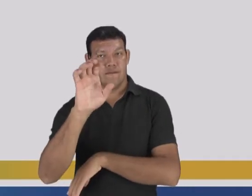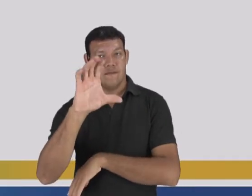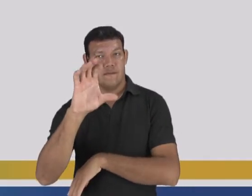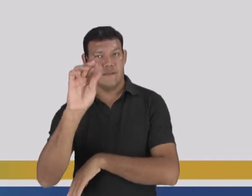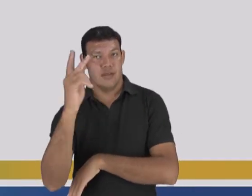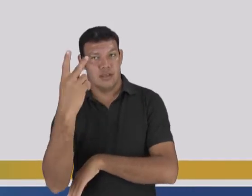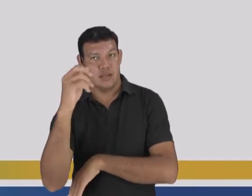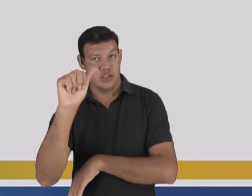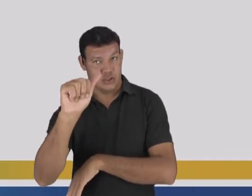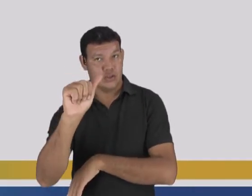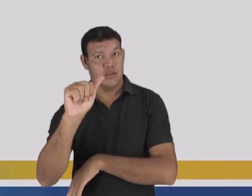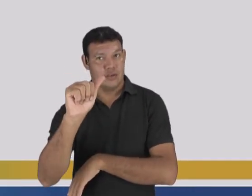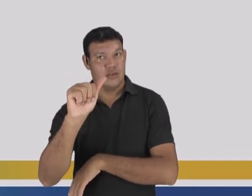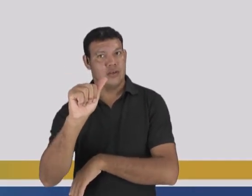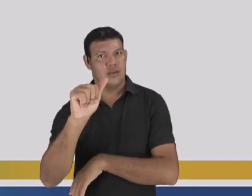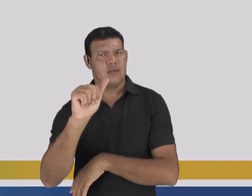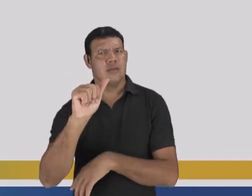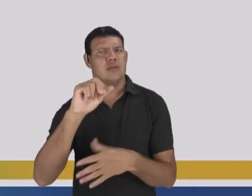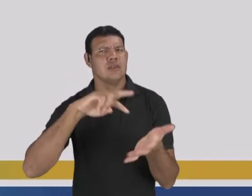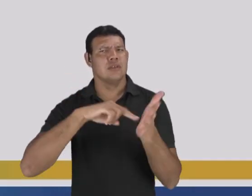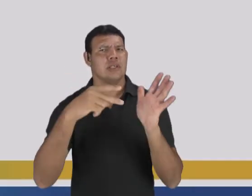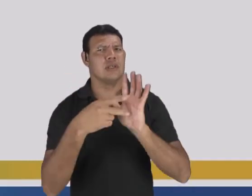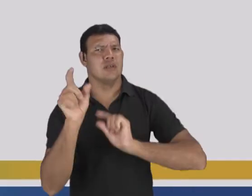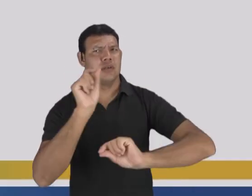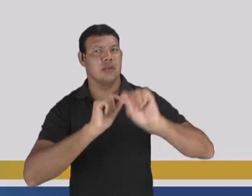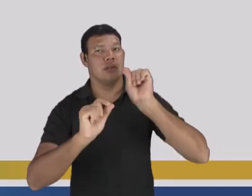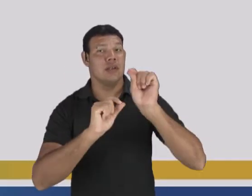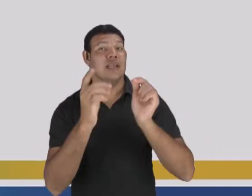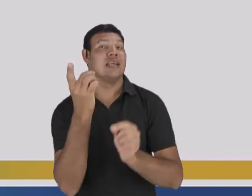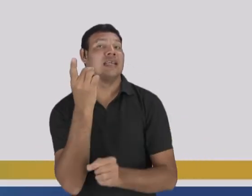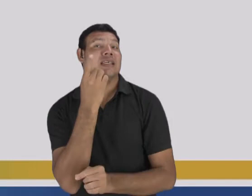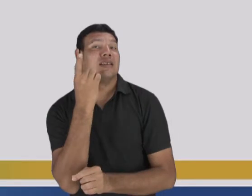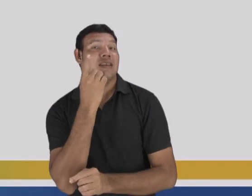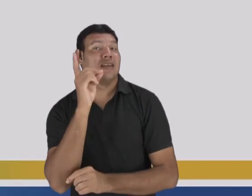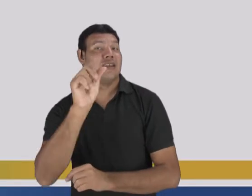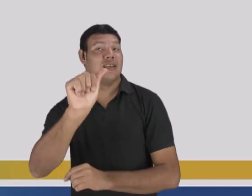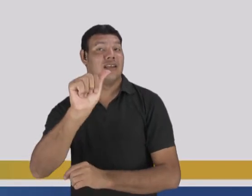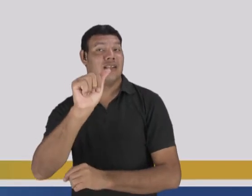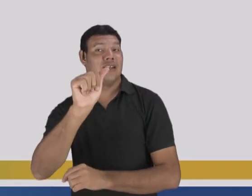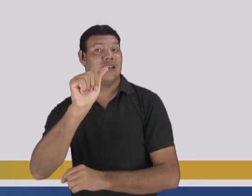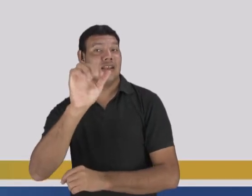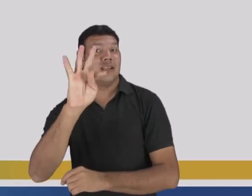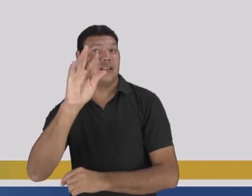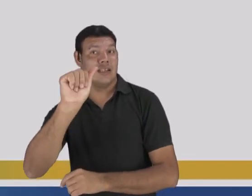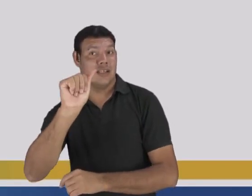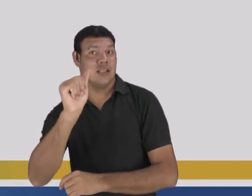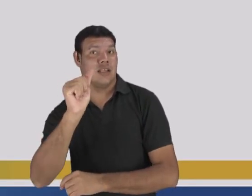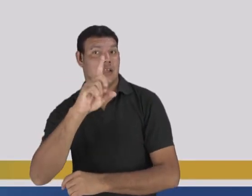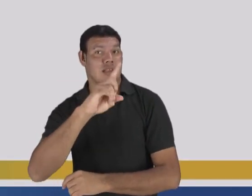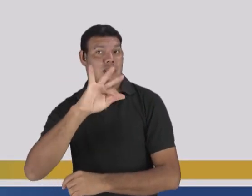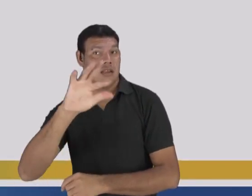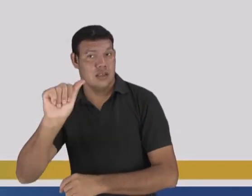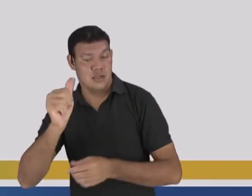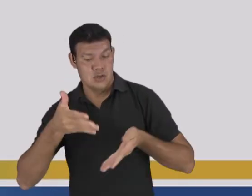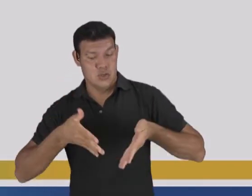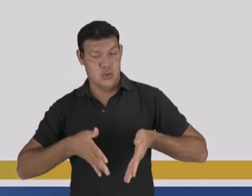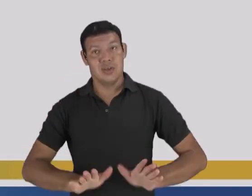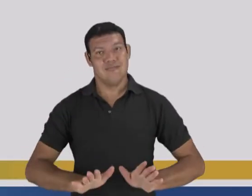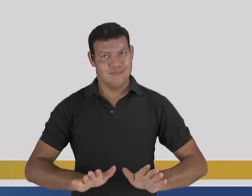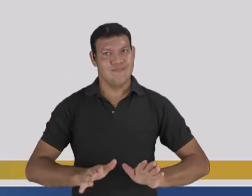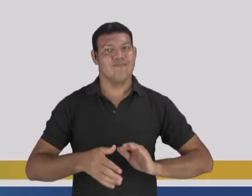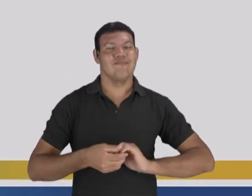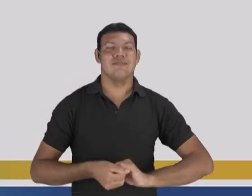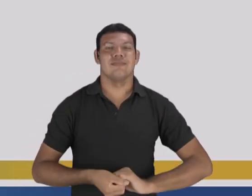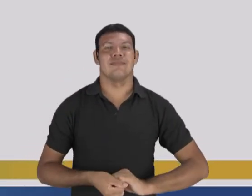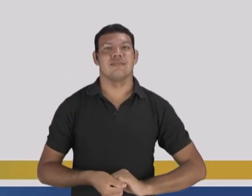muito importante, ¿ya? Uma vez que se refere a quando nós venimos ao mundo, ¿ya? Então,